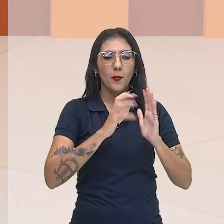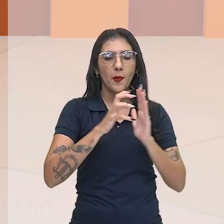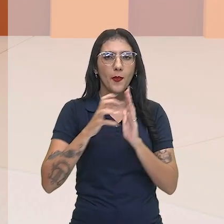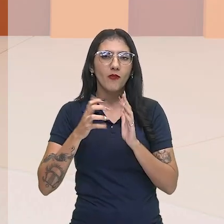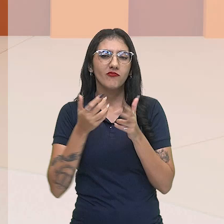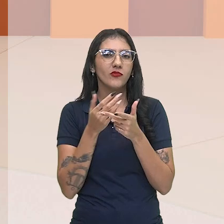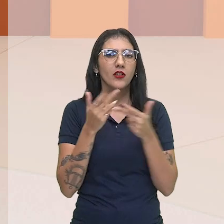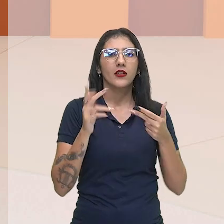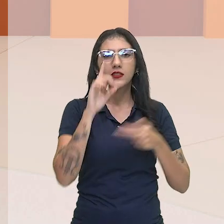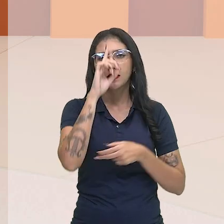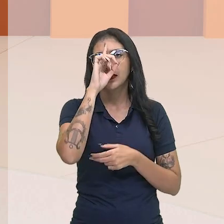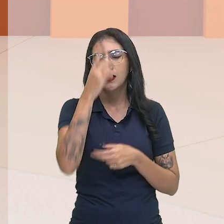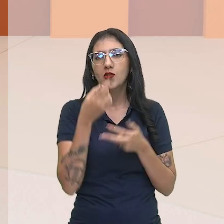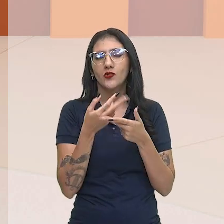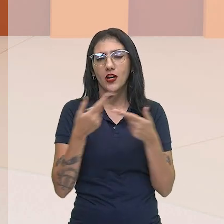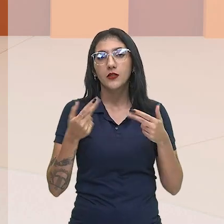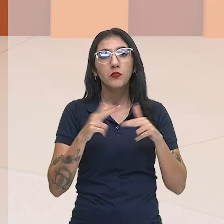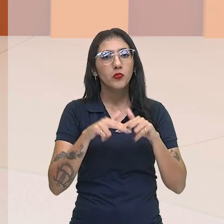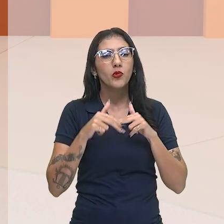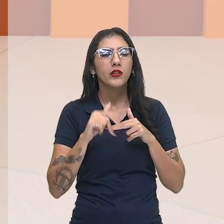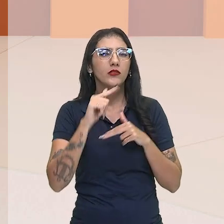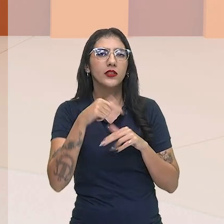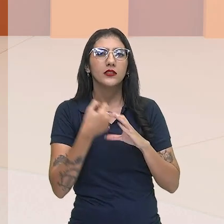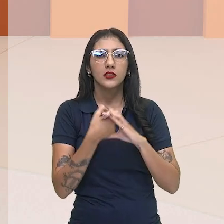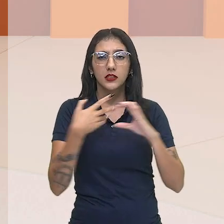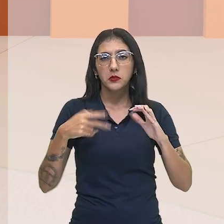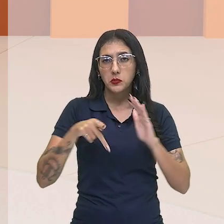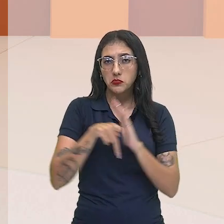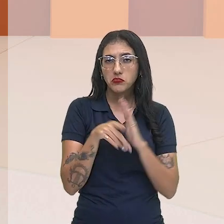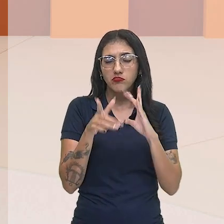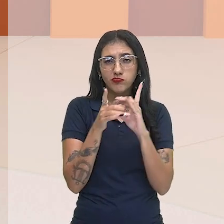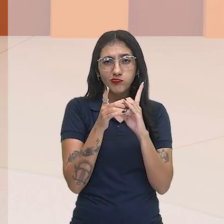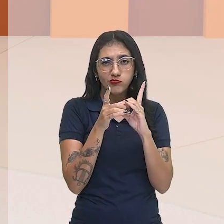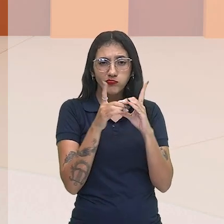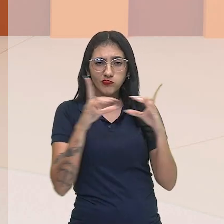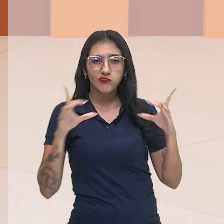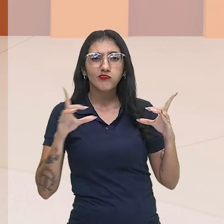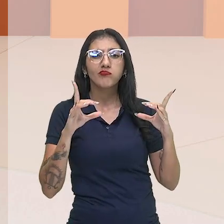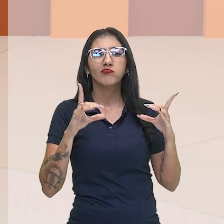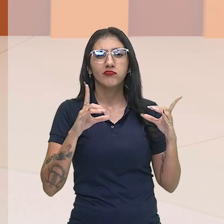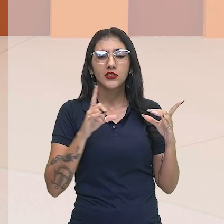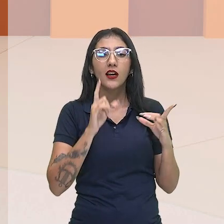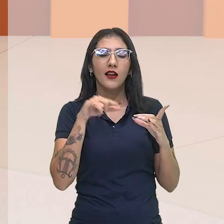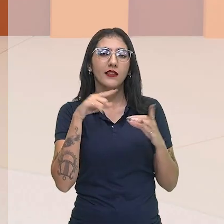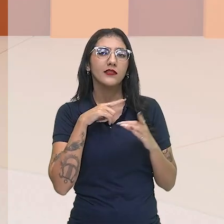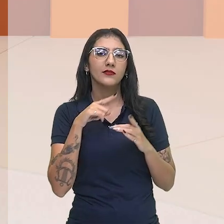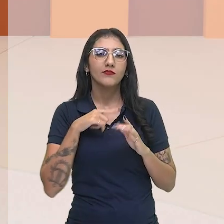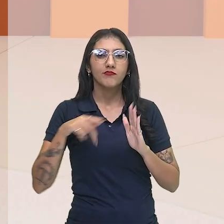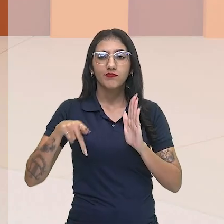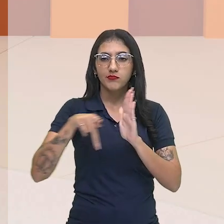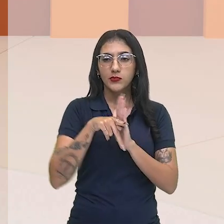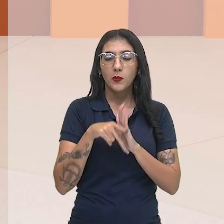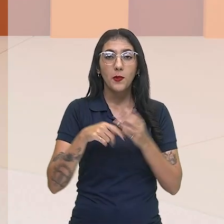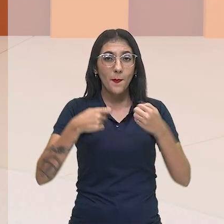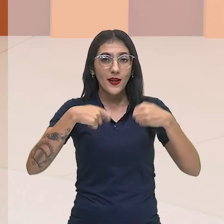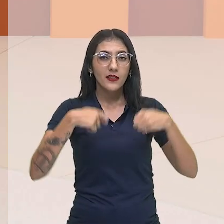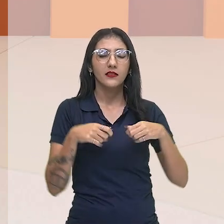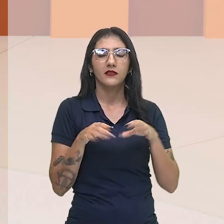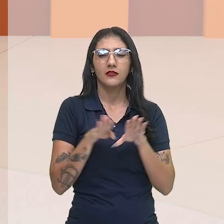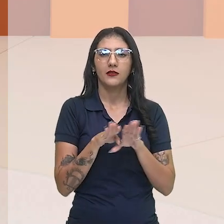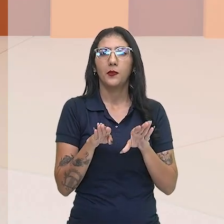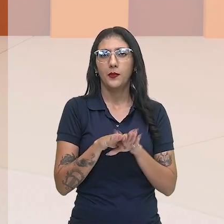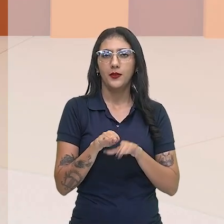diversas. Por isso que no regime democrático, o pluripartidarismo está e deve